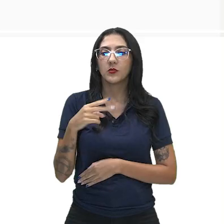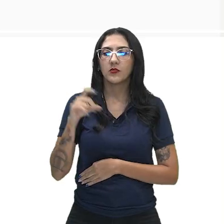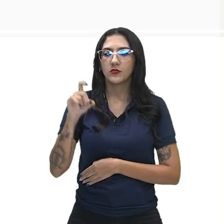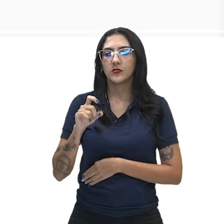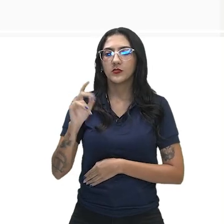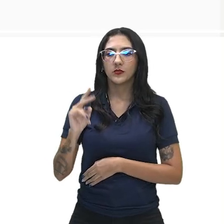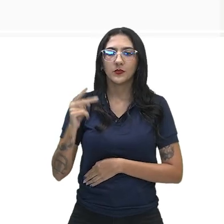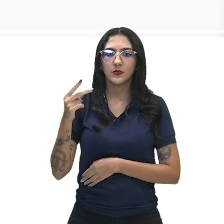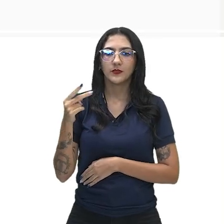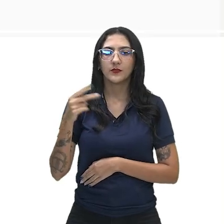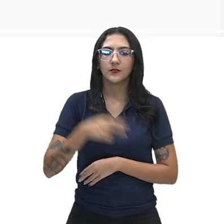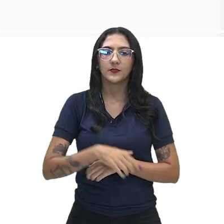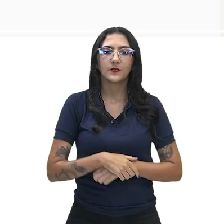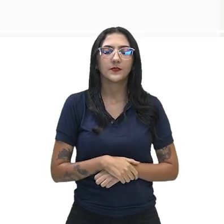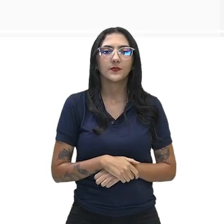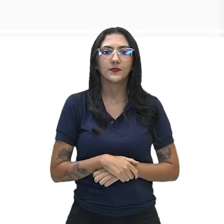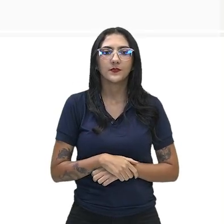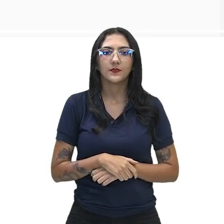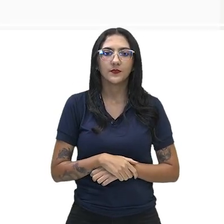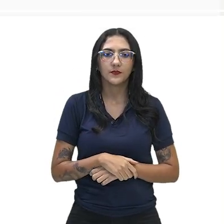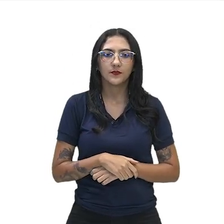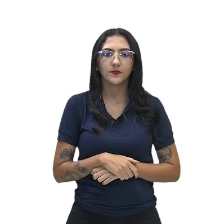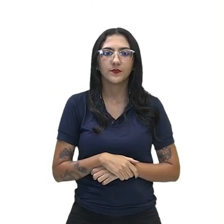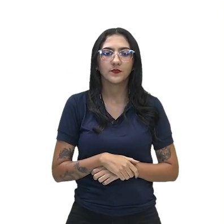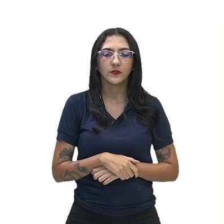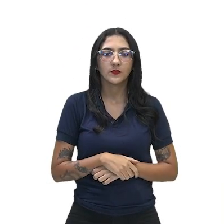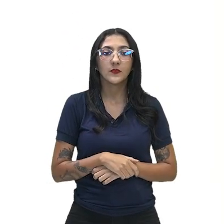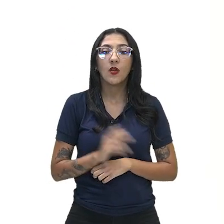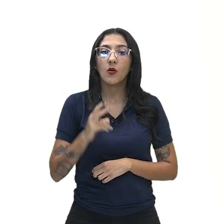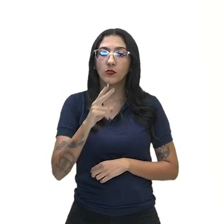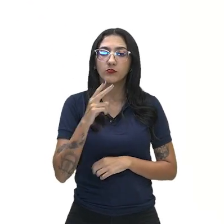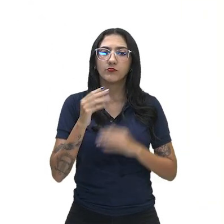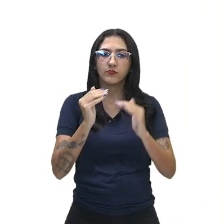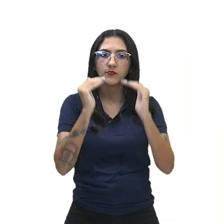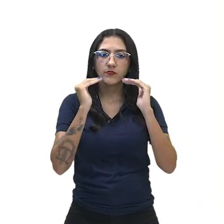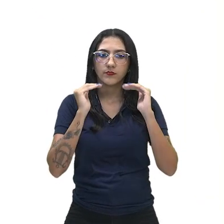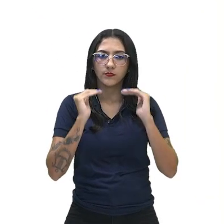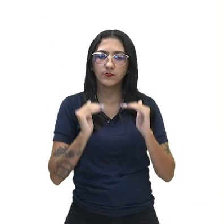quadrado. Certo? Bora continuar o cálculo da resolução dessa